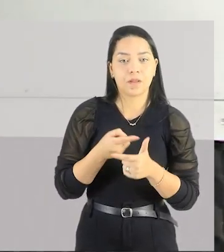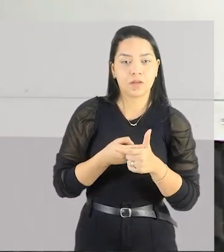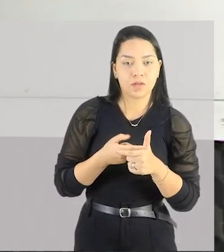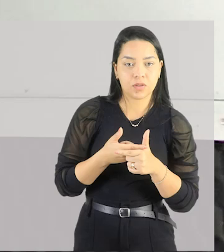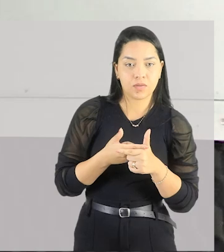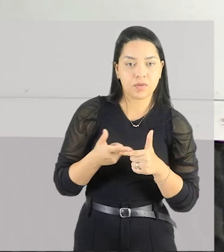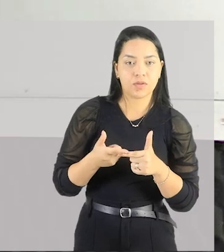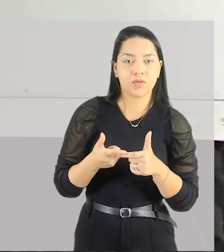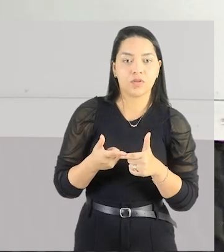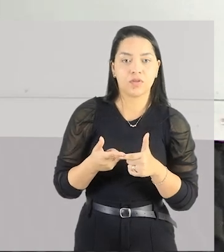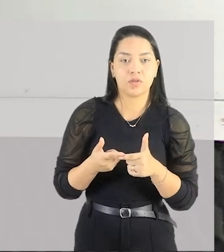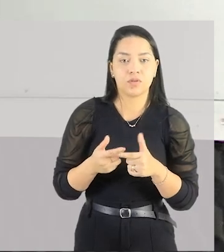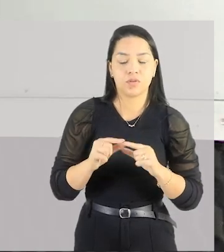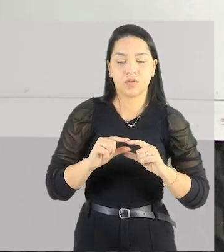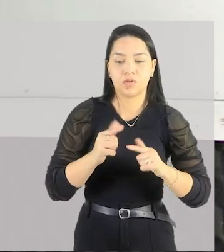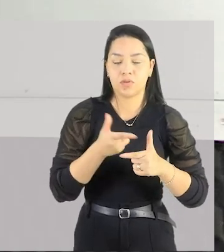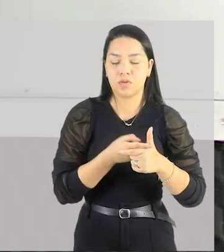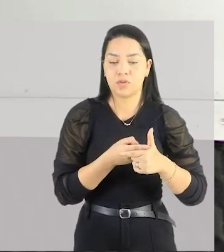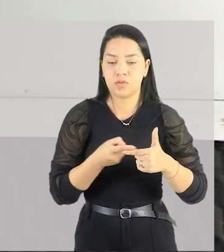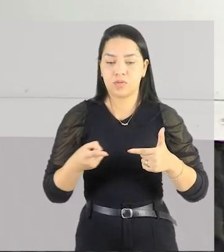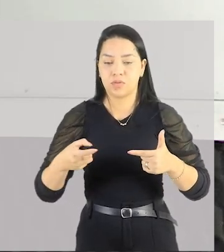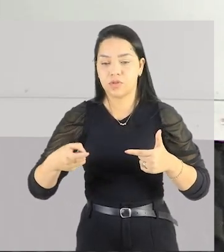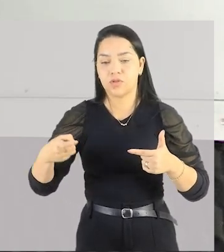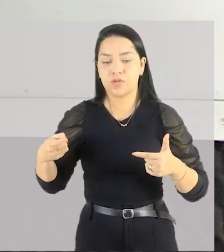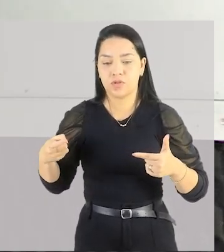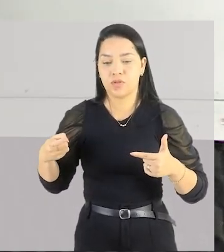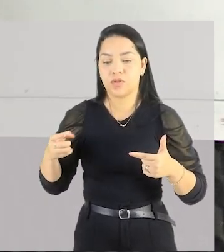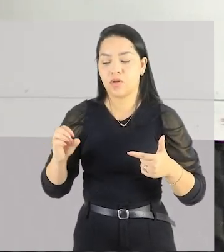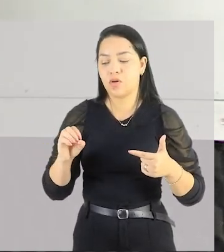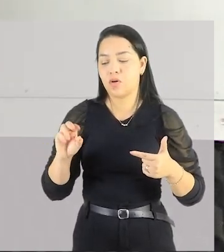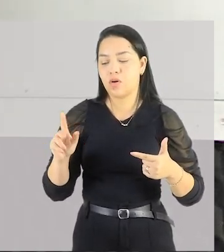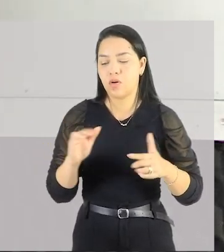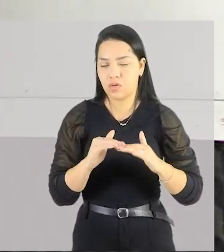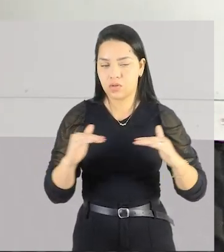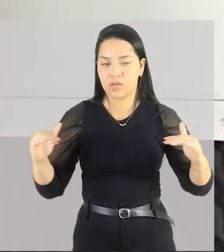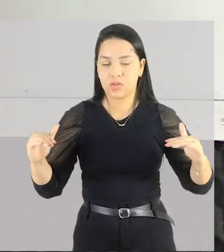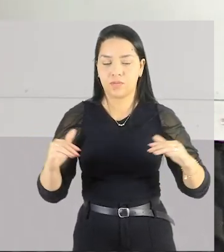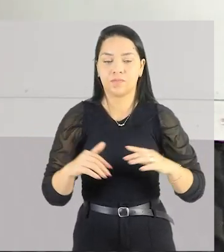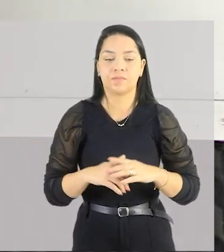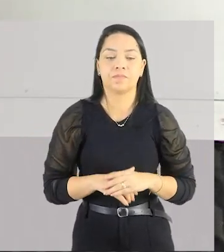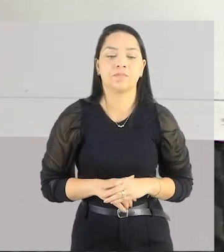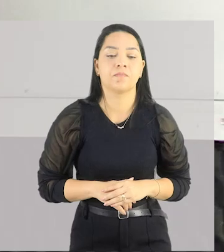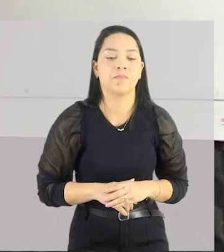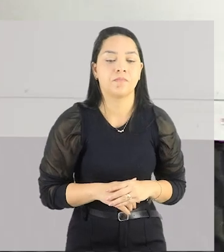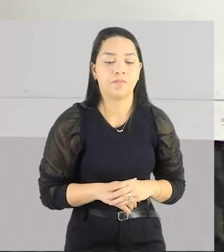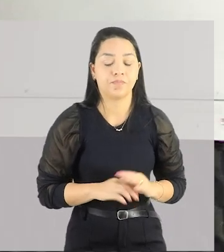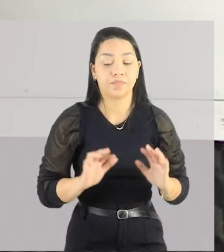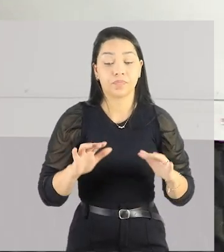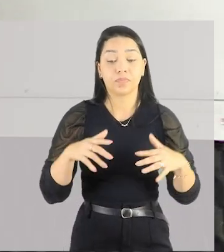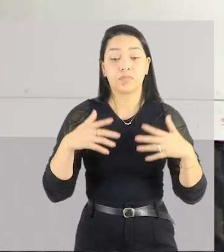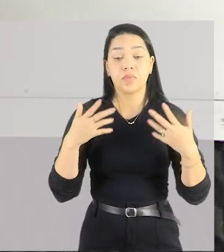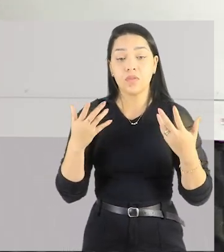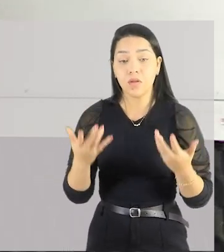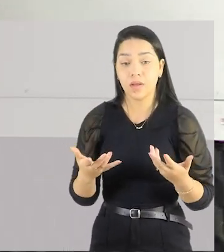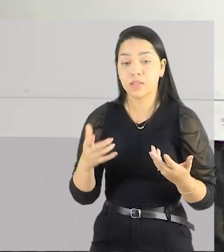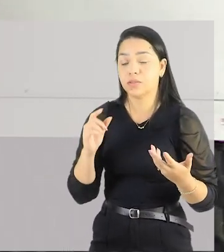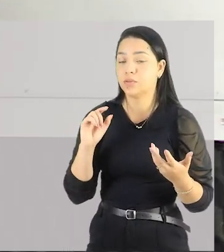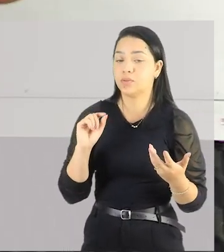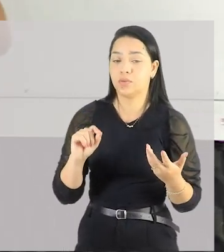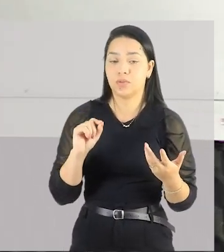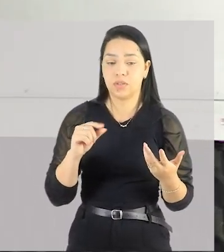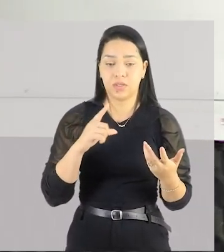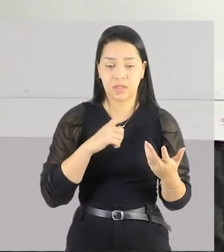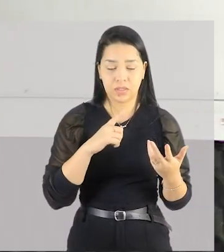dividido pelas grandezas que estão no eixo X, que é o eixo horizontal. Quais as grandezas que